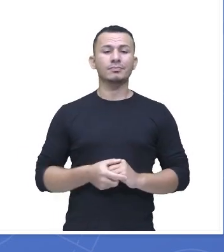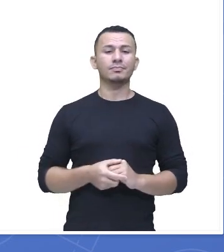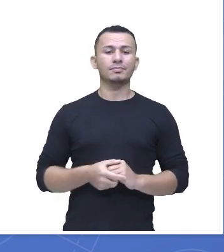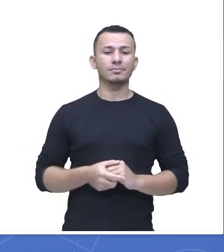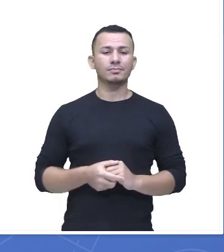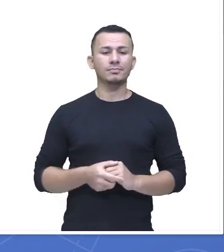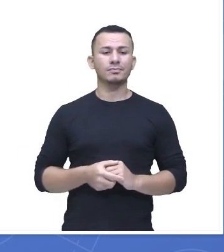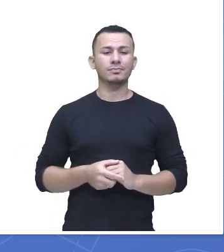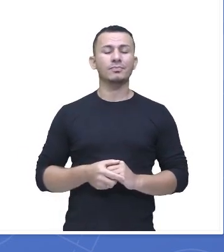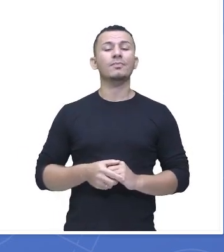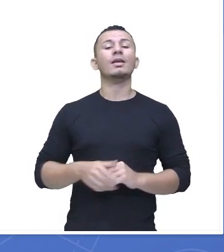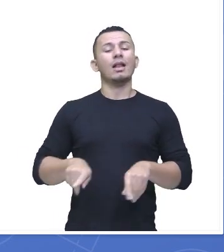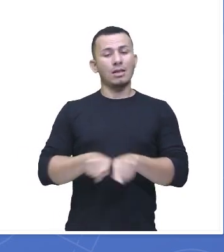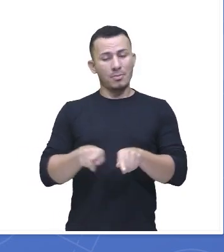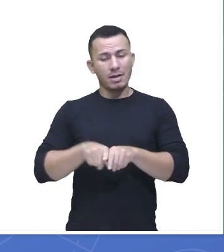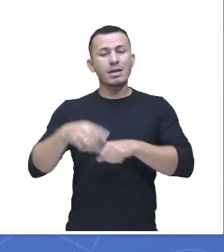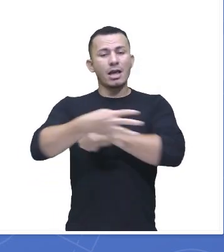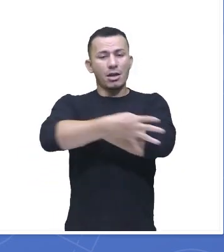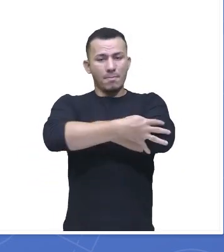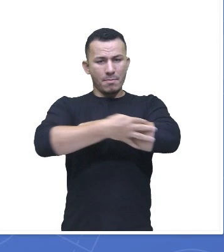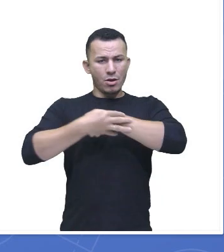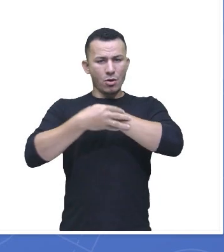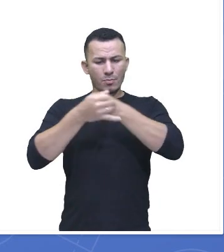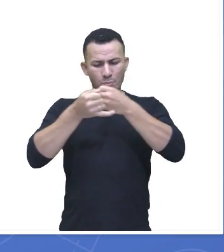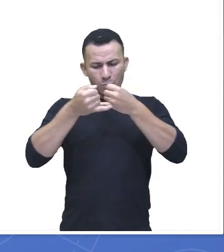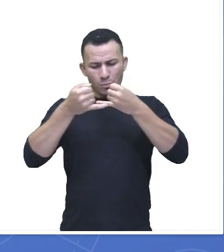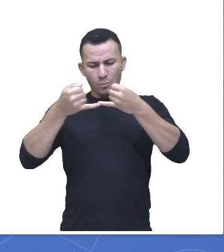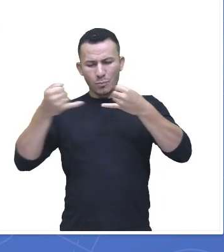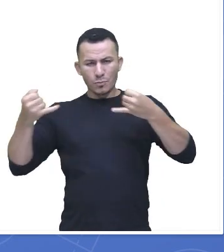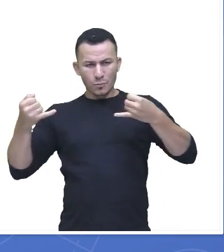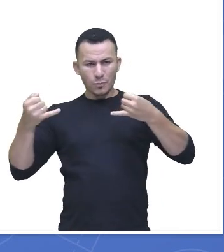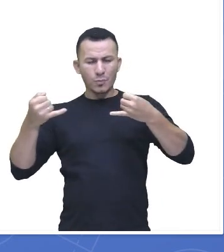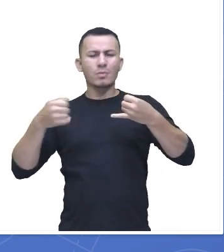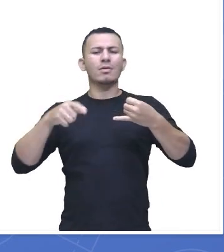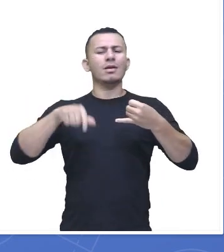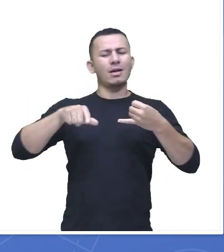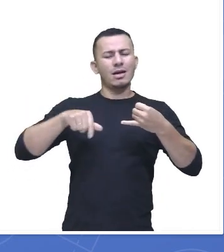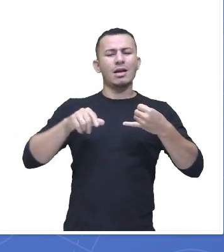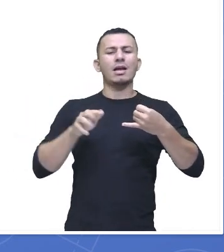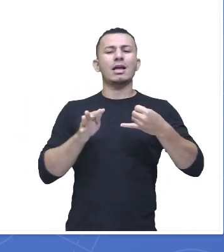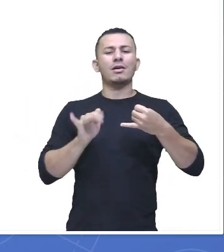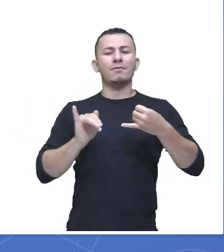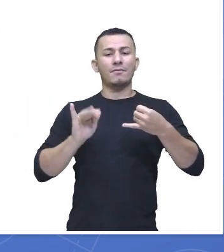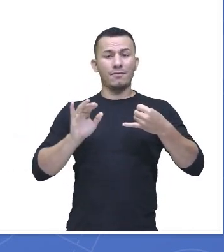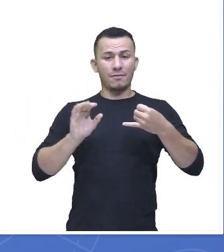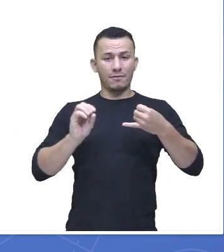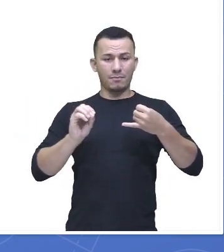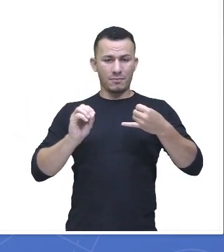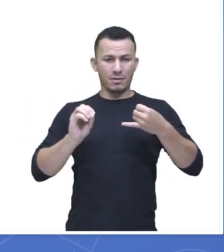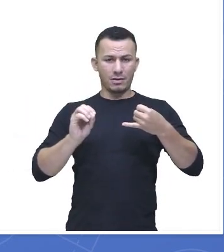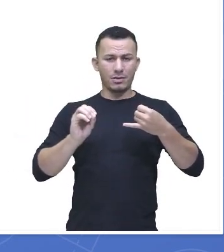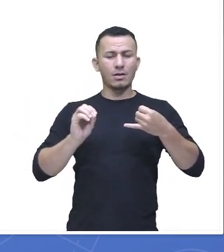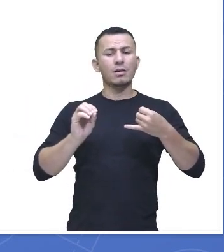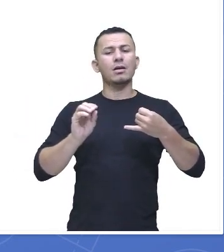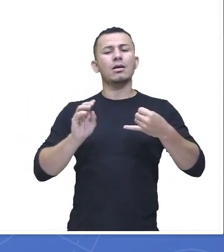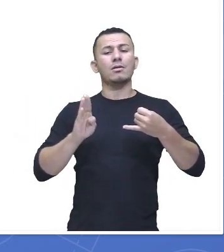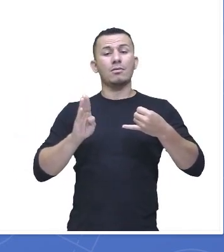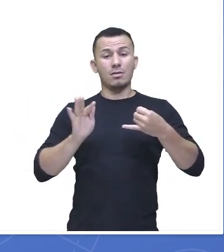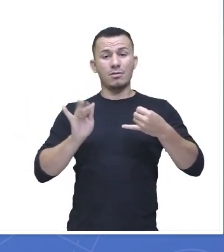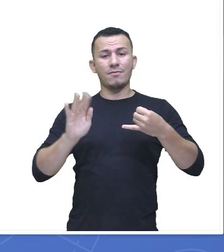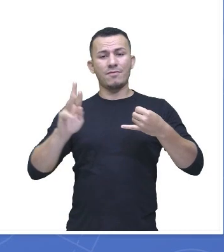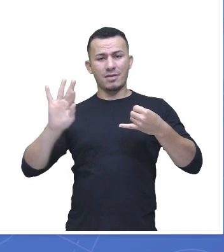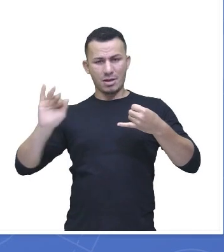que é a miofibrila, que nada mais é do que os filamentos de actina e miosina, que são as proteínas